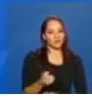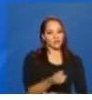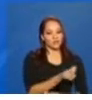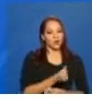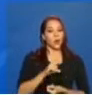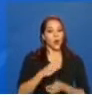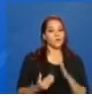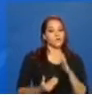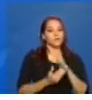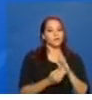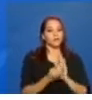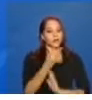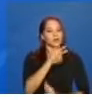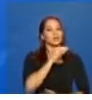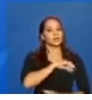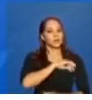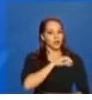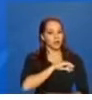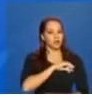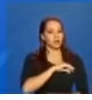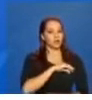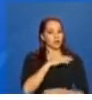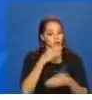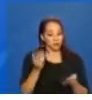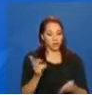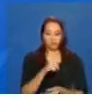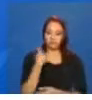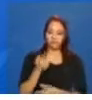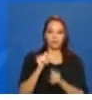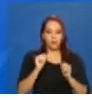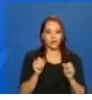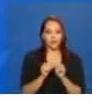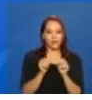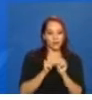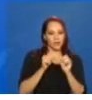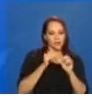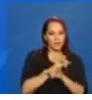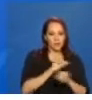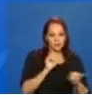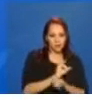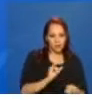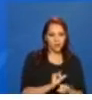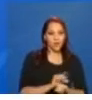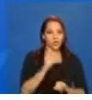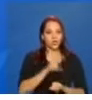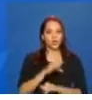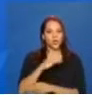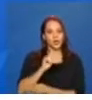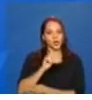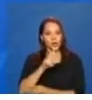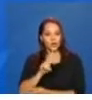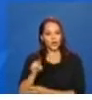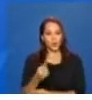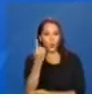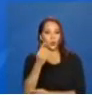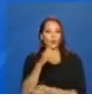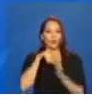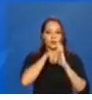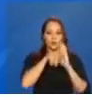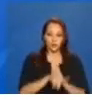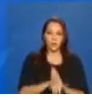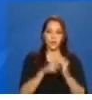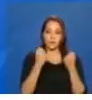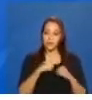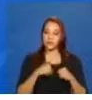do máximo de 3 salários. Para que a gente possa fazer esse cruzamento, não é apenas o CAD único que é analisado. Temos